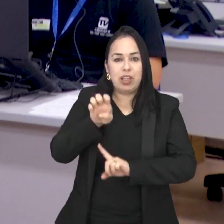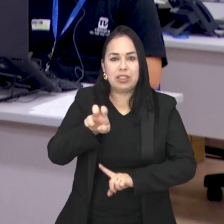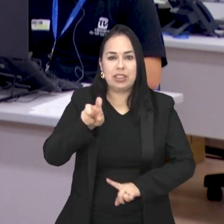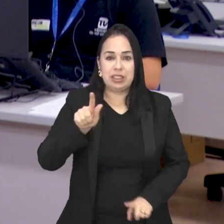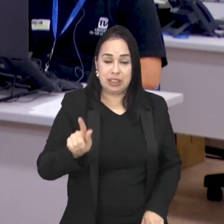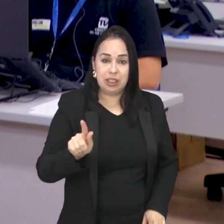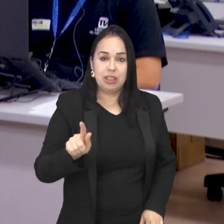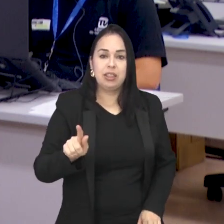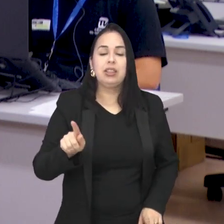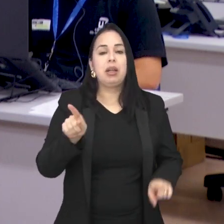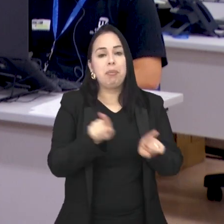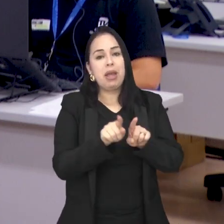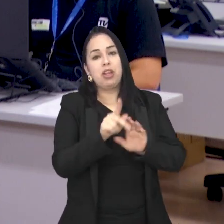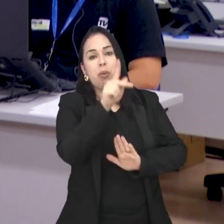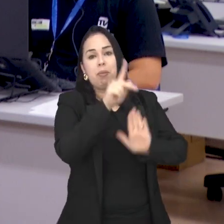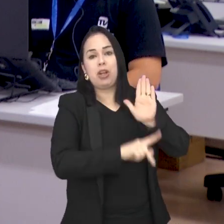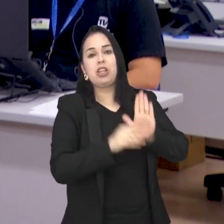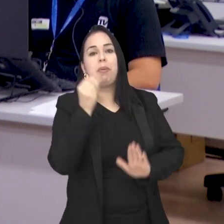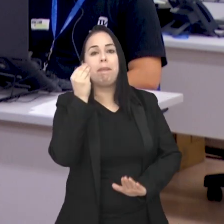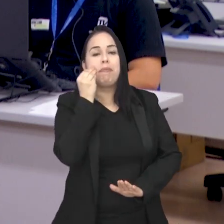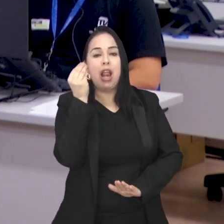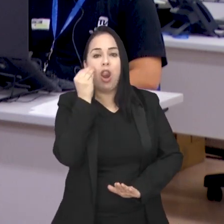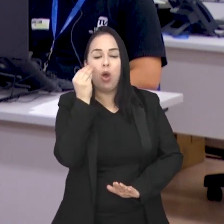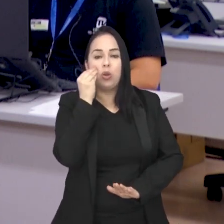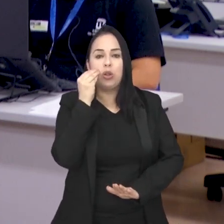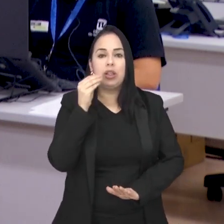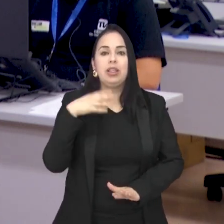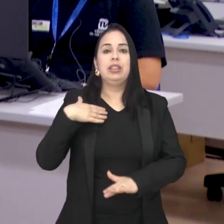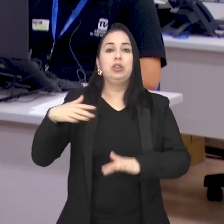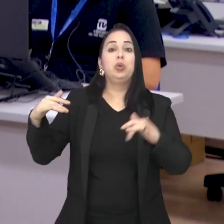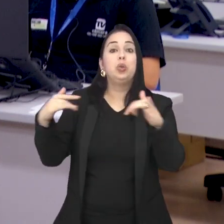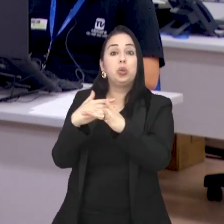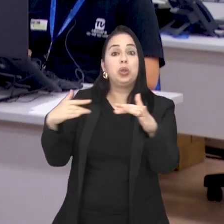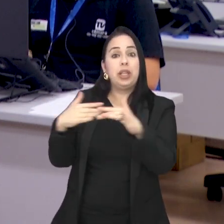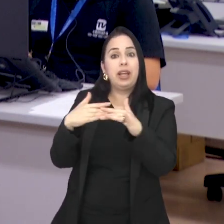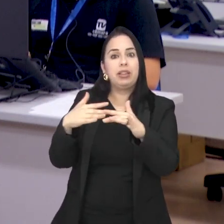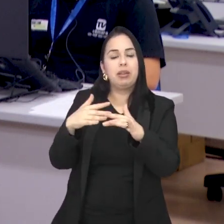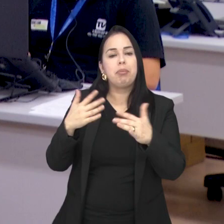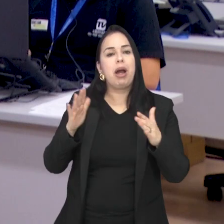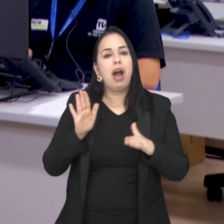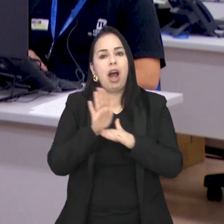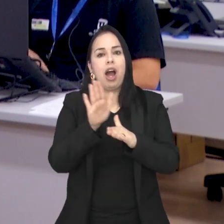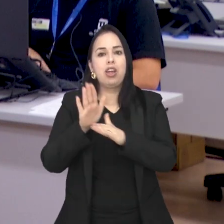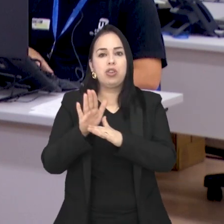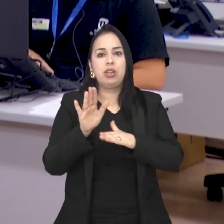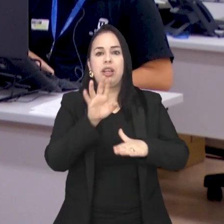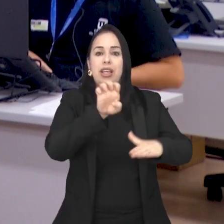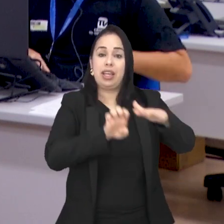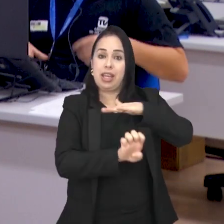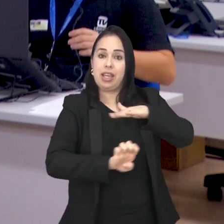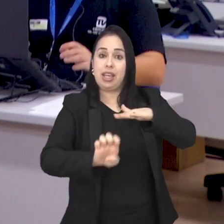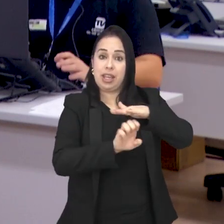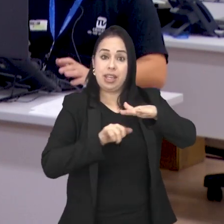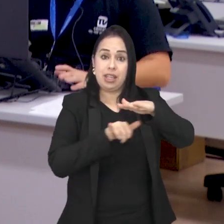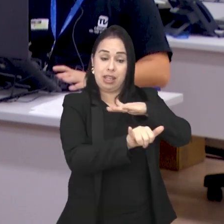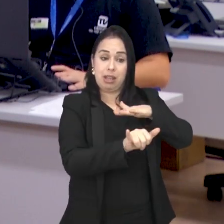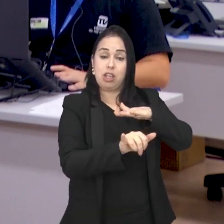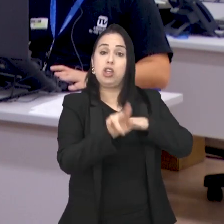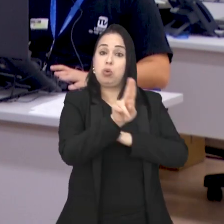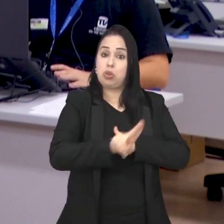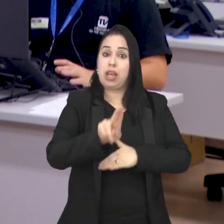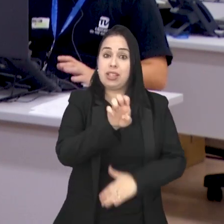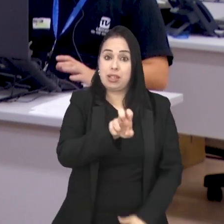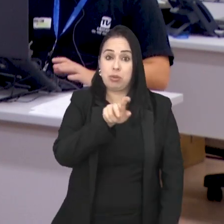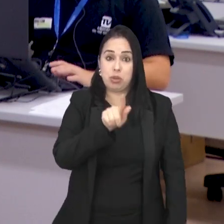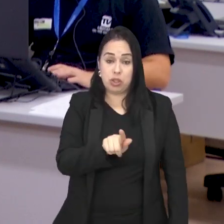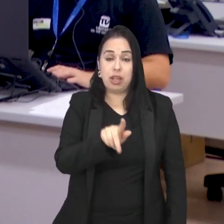receber um projeto piloto para o teste da tecnologia lá na região central. A ideia é usar o estudo para que startups possam desenvolver